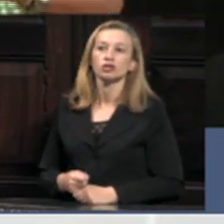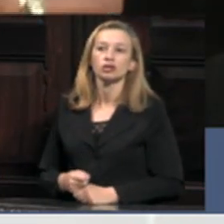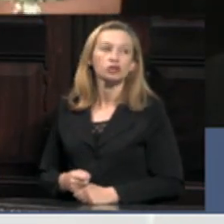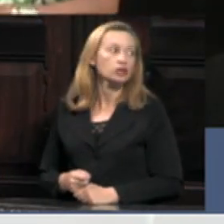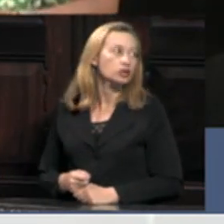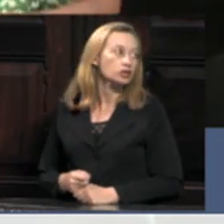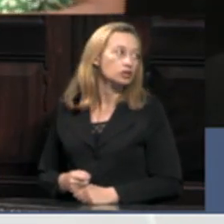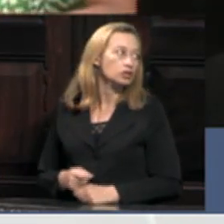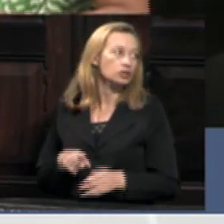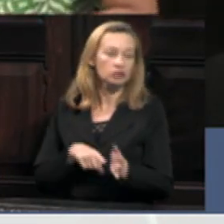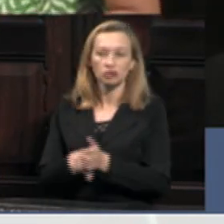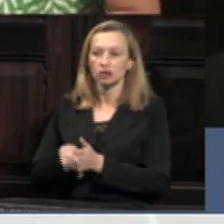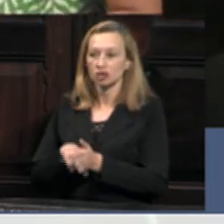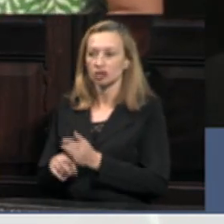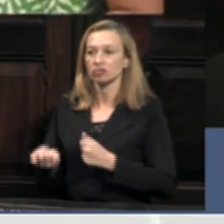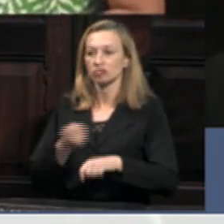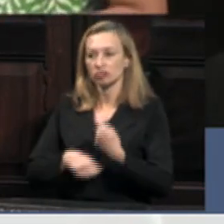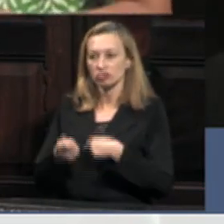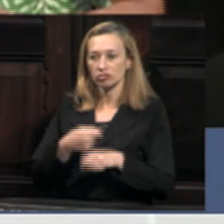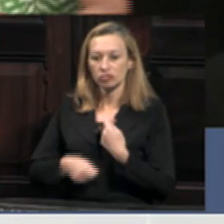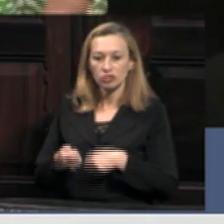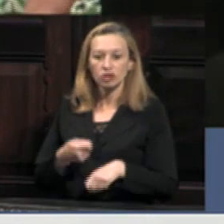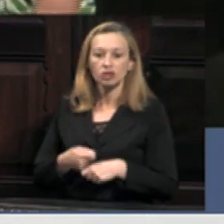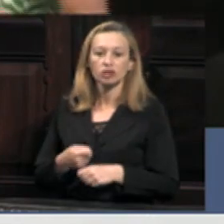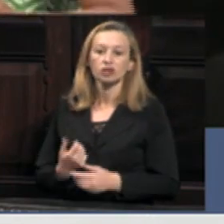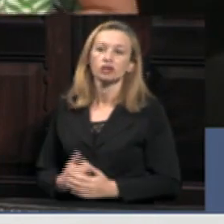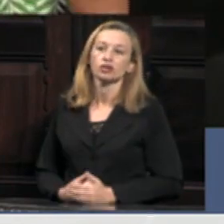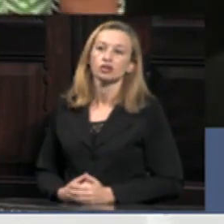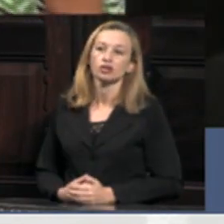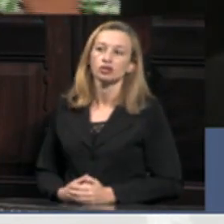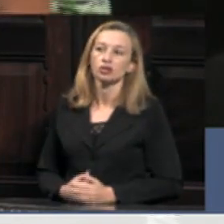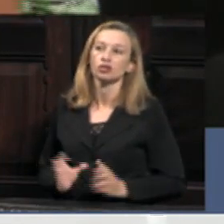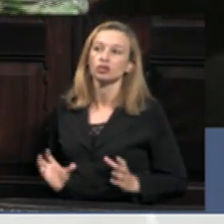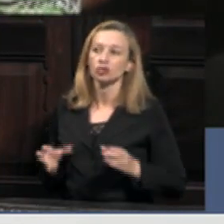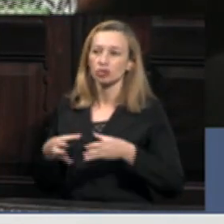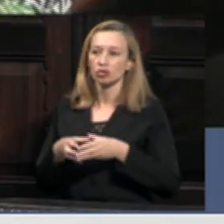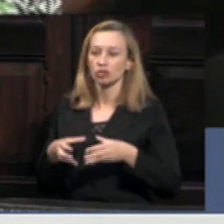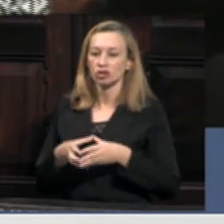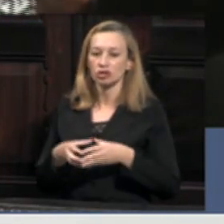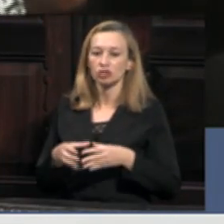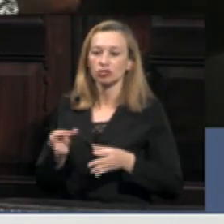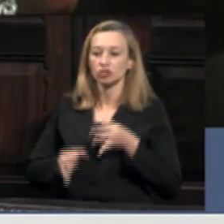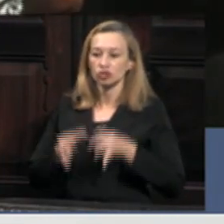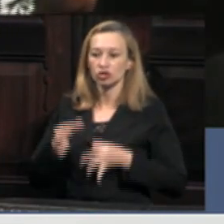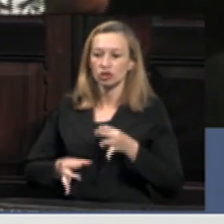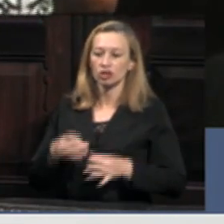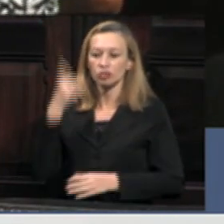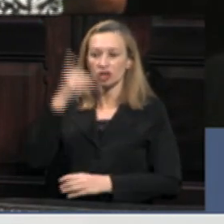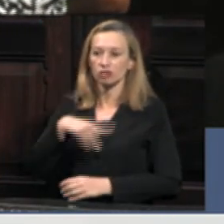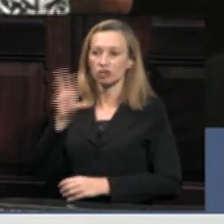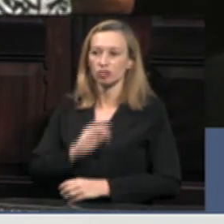Finanças, Fiscalização e Controle das emendas de plenário. Para emitir parecer pela Comissão de Constituição e Justiça, deputado Luiz Paulo.